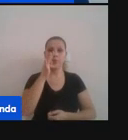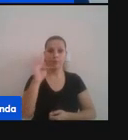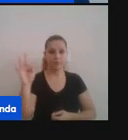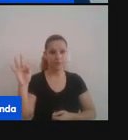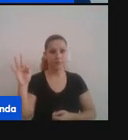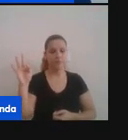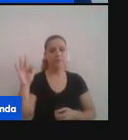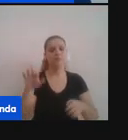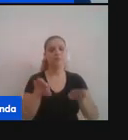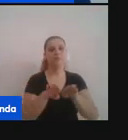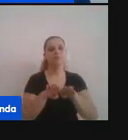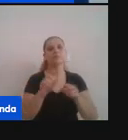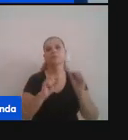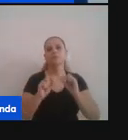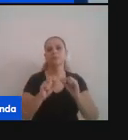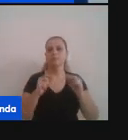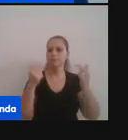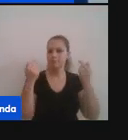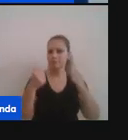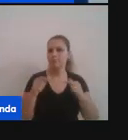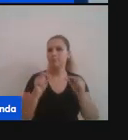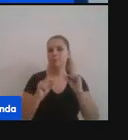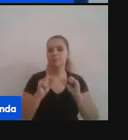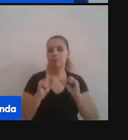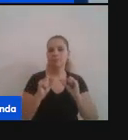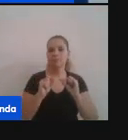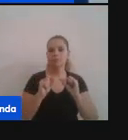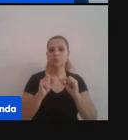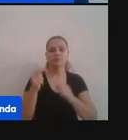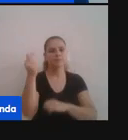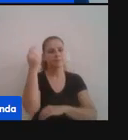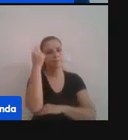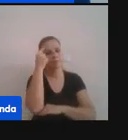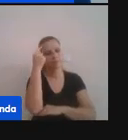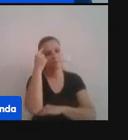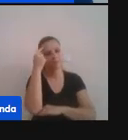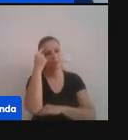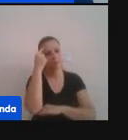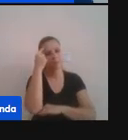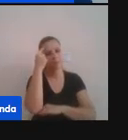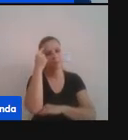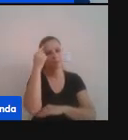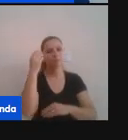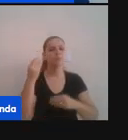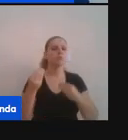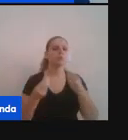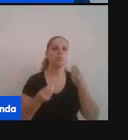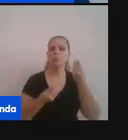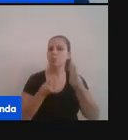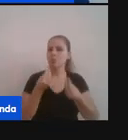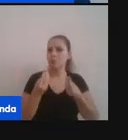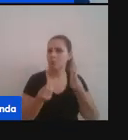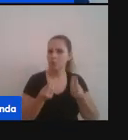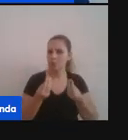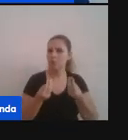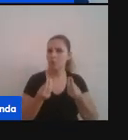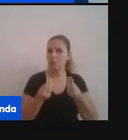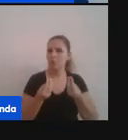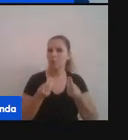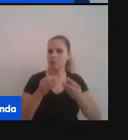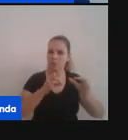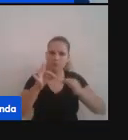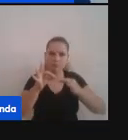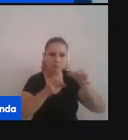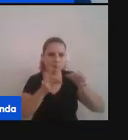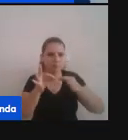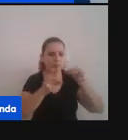Então, são desafios que estão colocados para nós pensarmos aonde efetivamente nós podemos mexer com essas